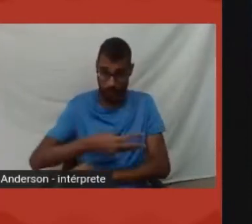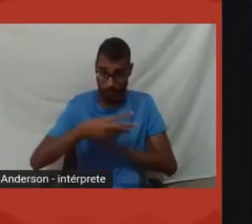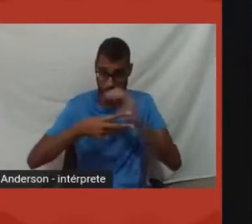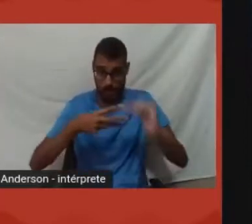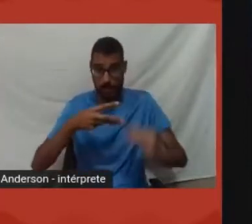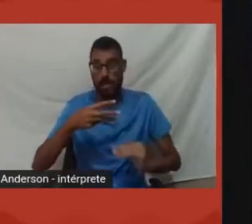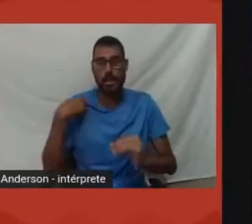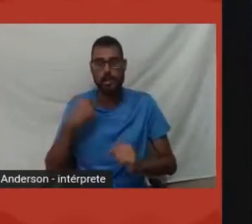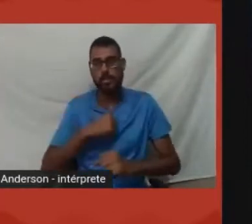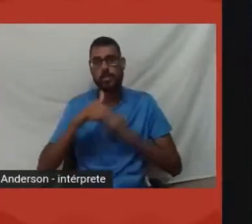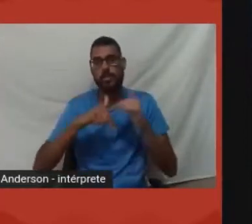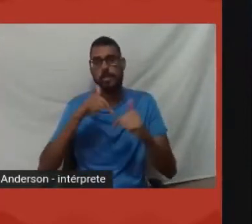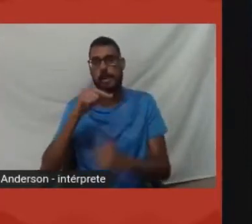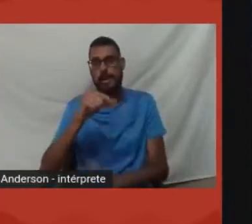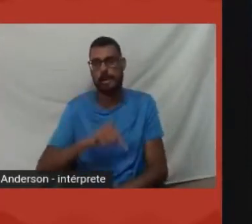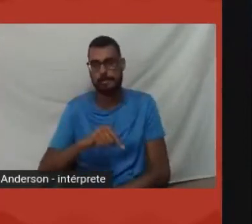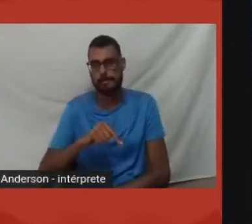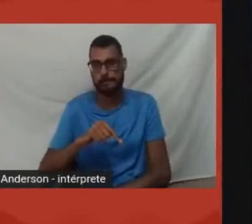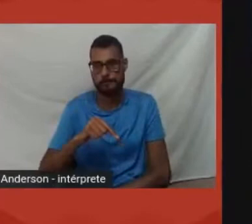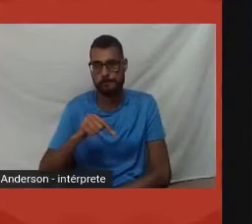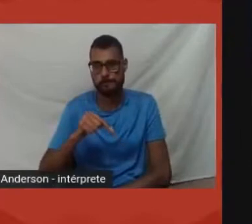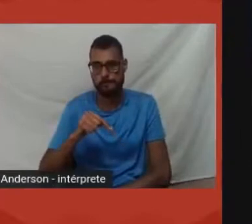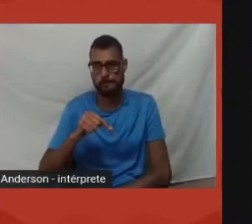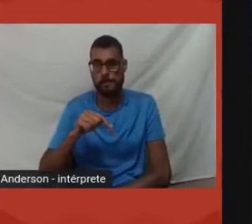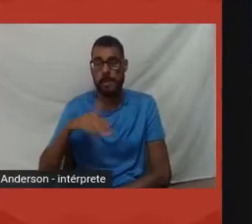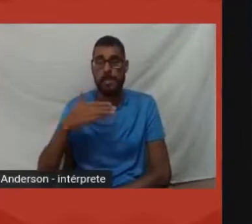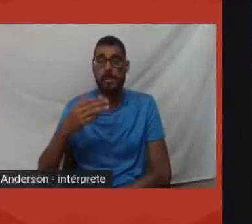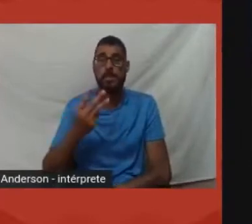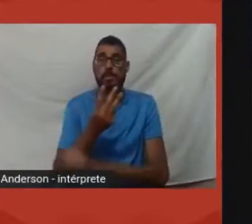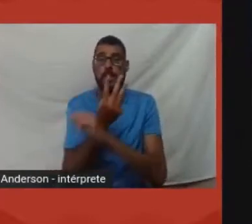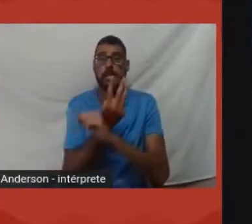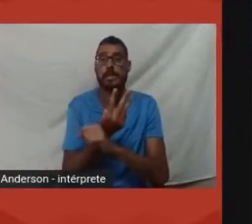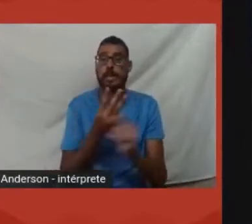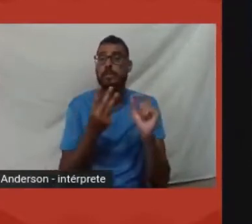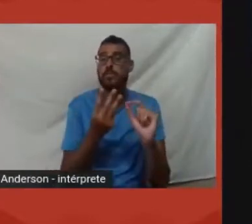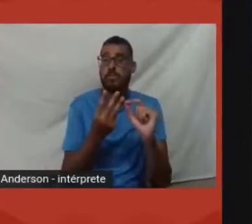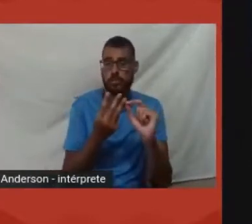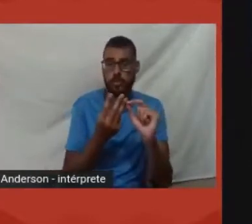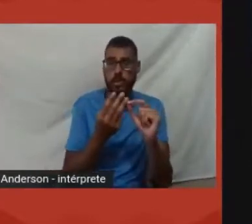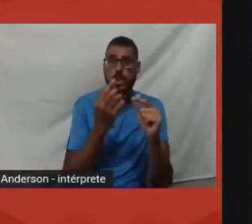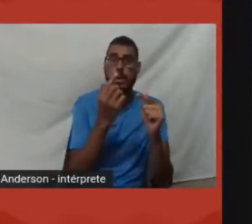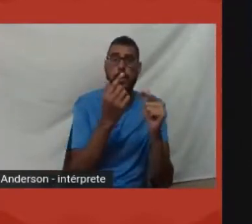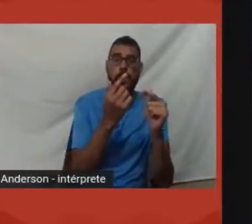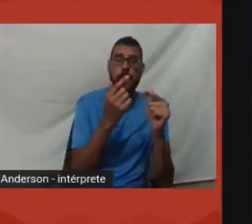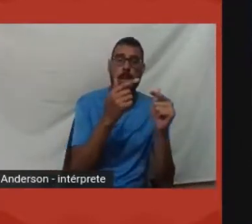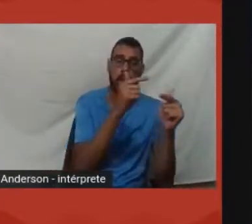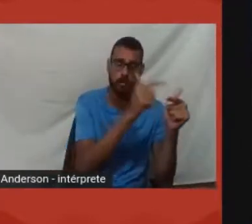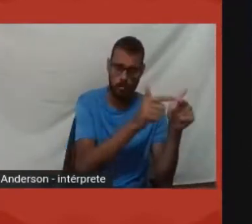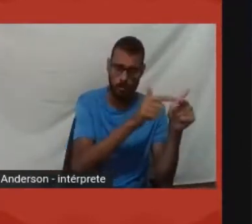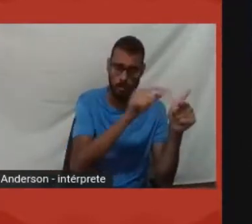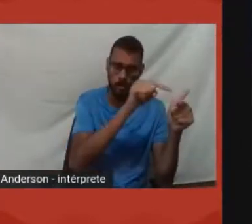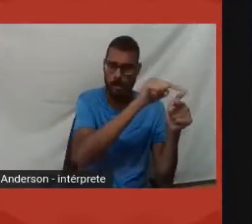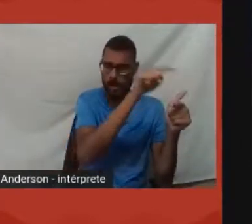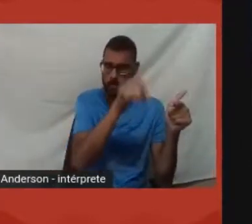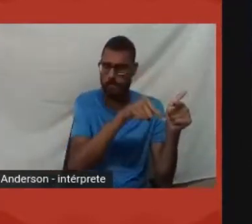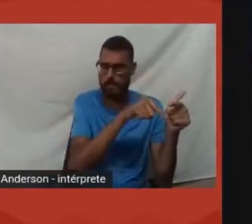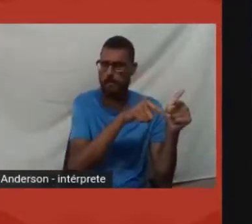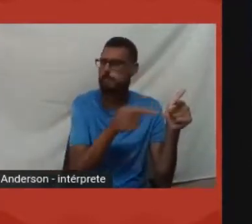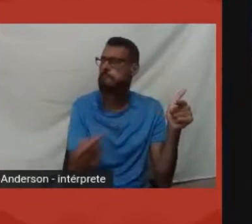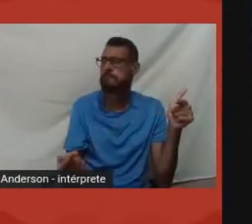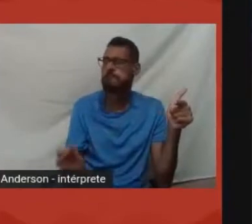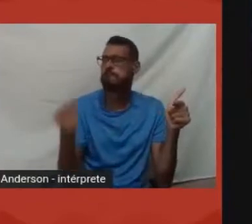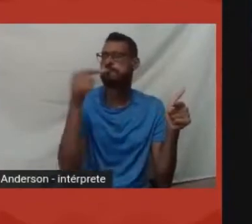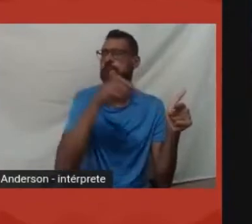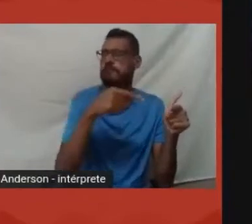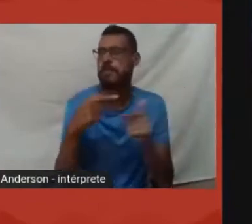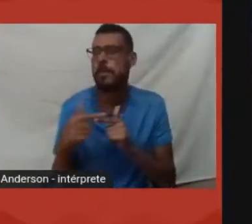certo? Então, a tela 3 é os problemas do problema, ou seja, os problemas embutidos na situação